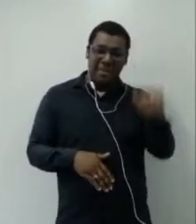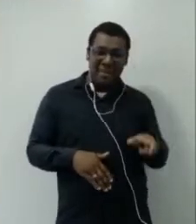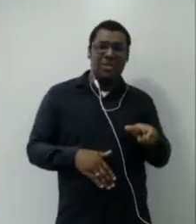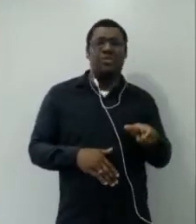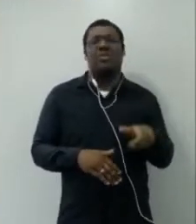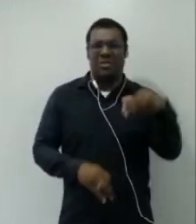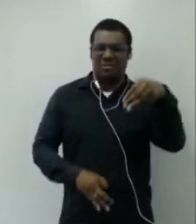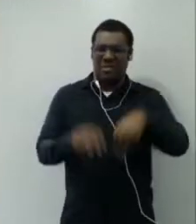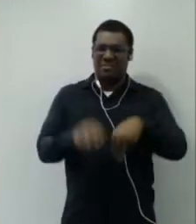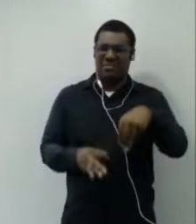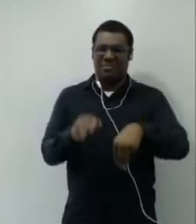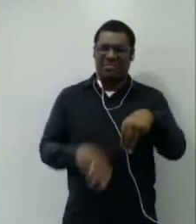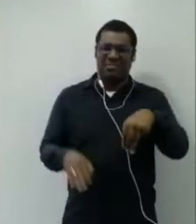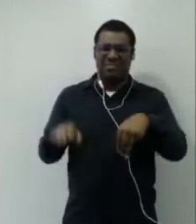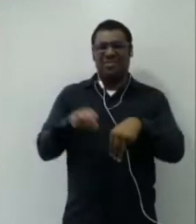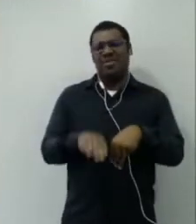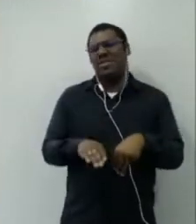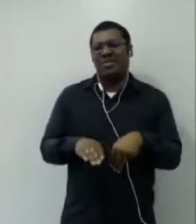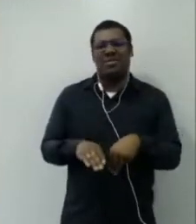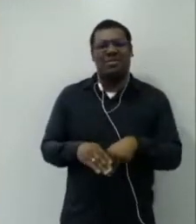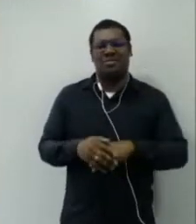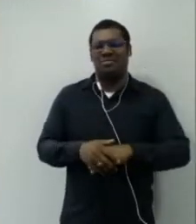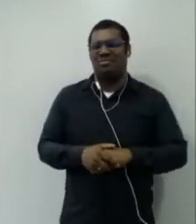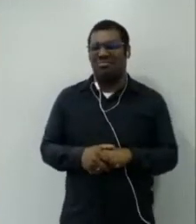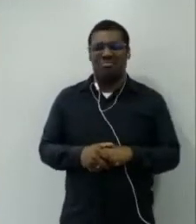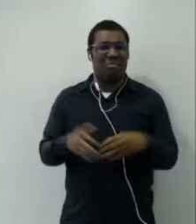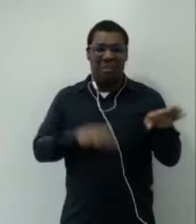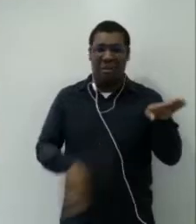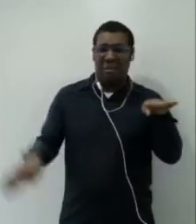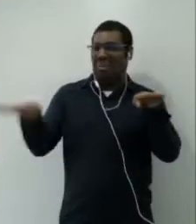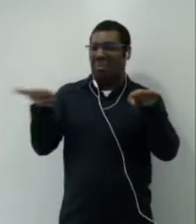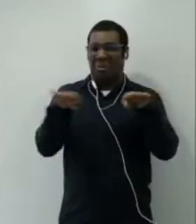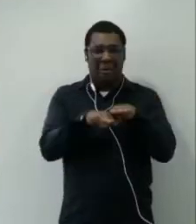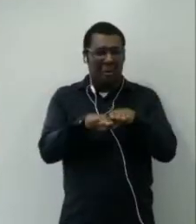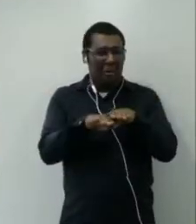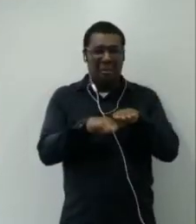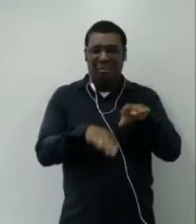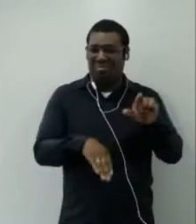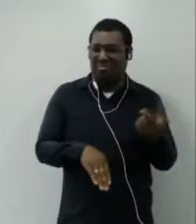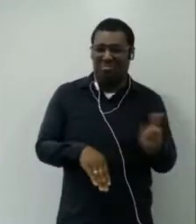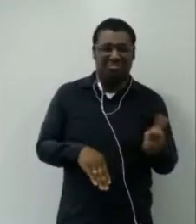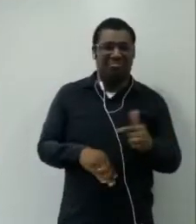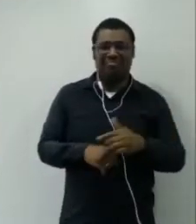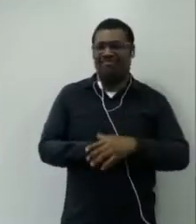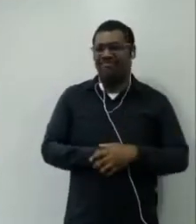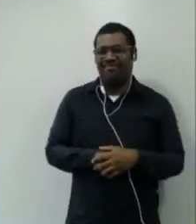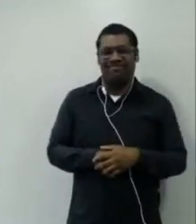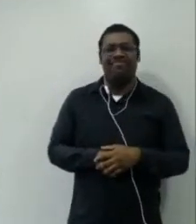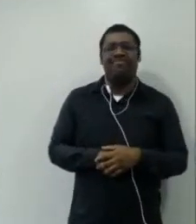grandeza, acho que não tivemos condição de conhecer. Então, meu